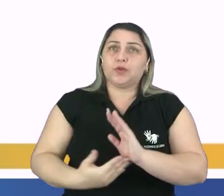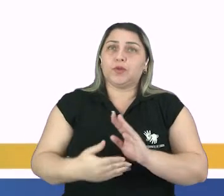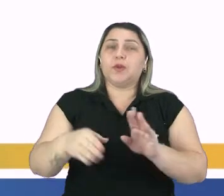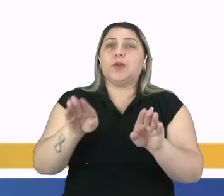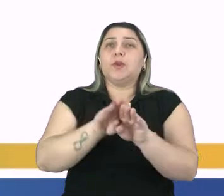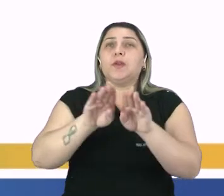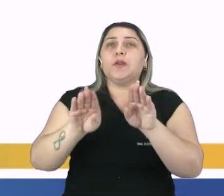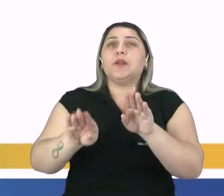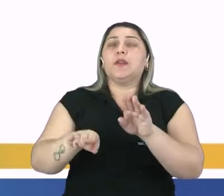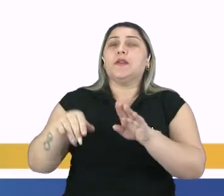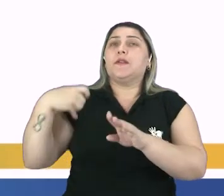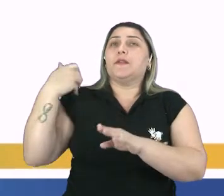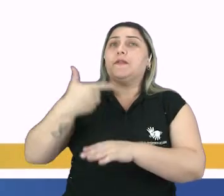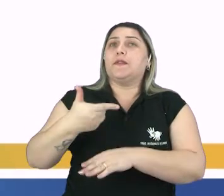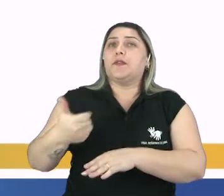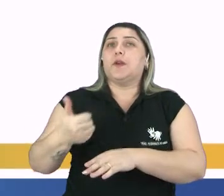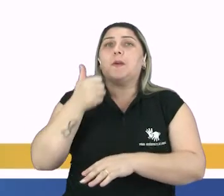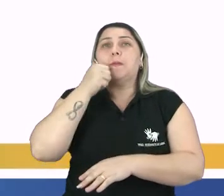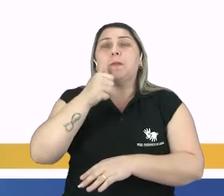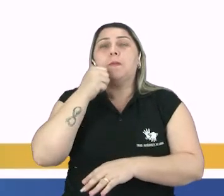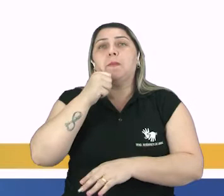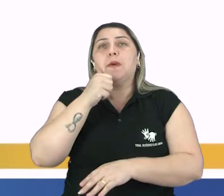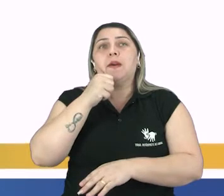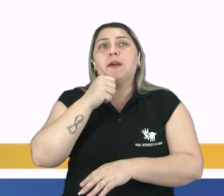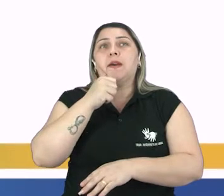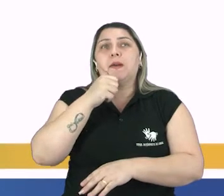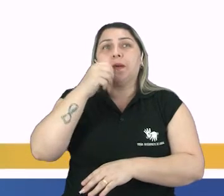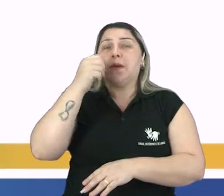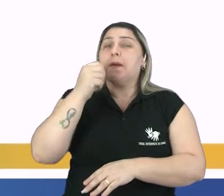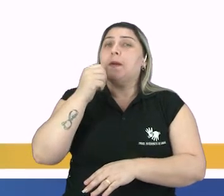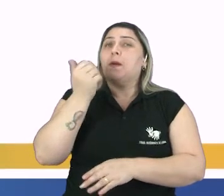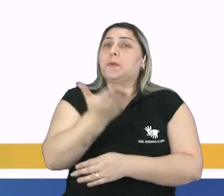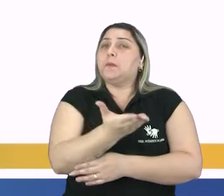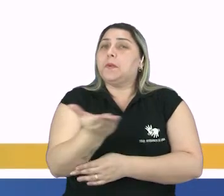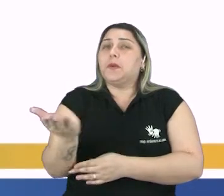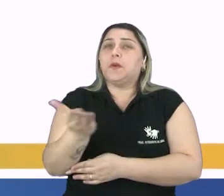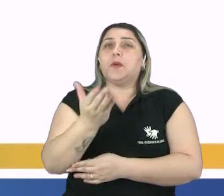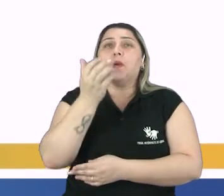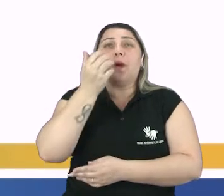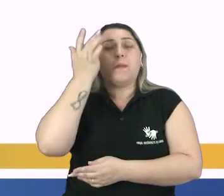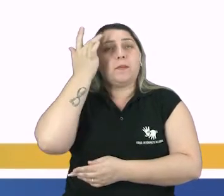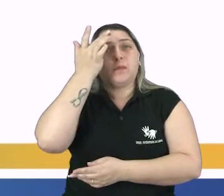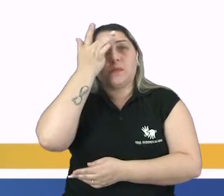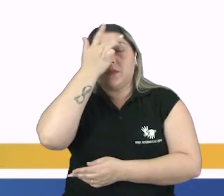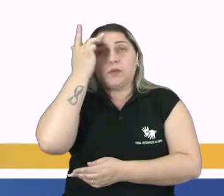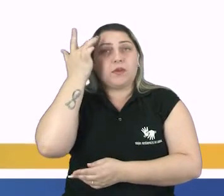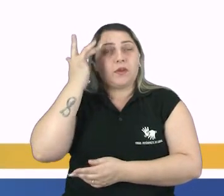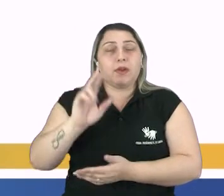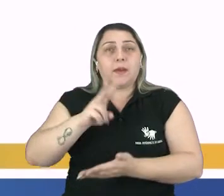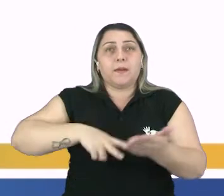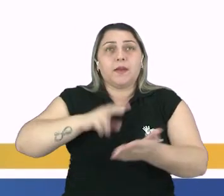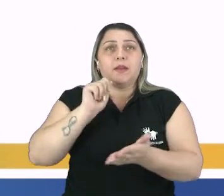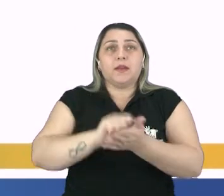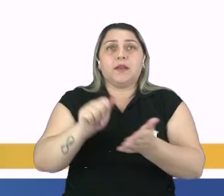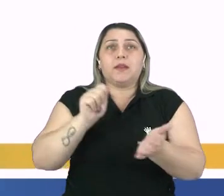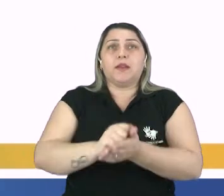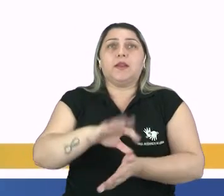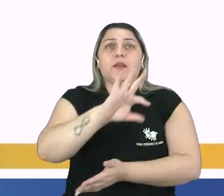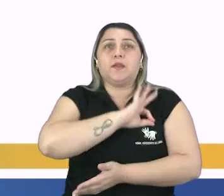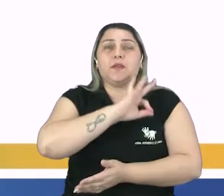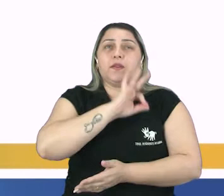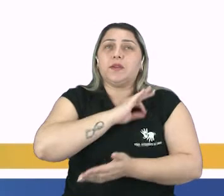Menores de 21 anos, mulheres, analfabetos, mendigos, soldados rasos, que são os